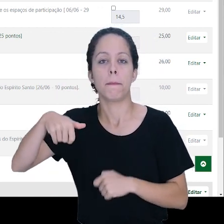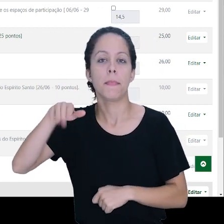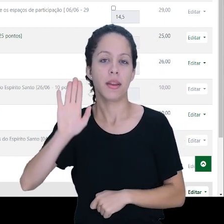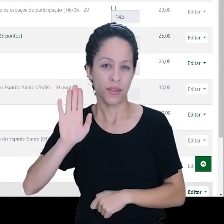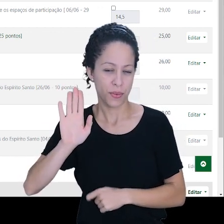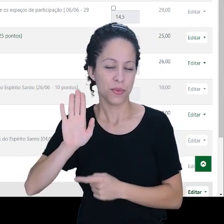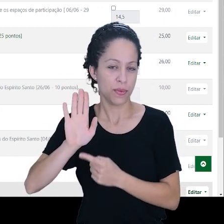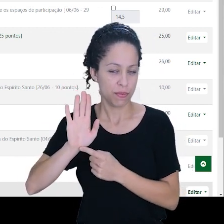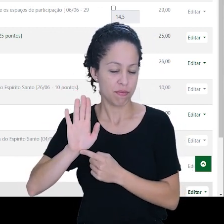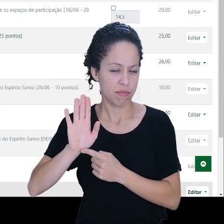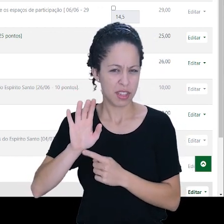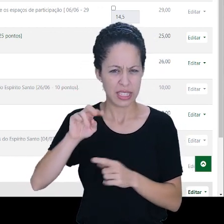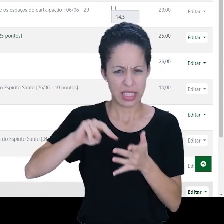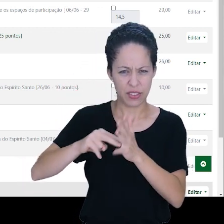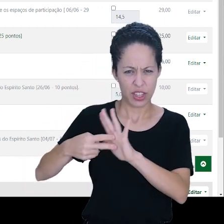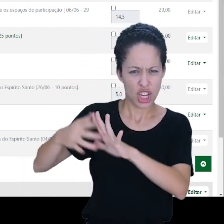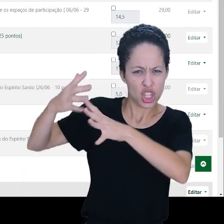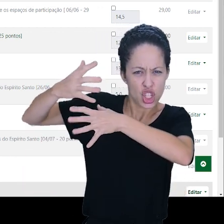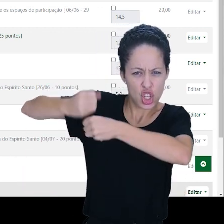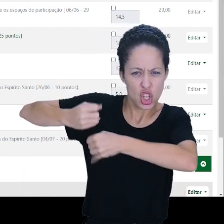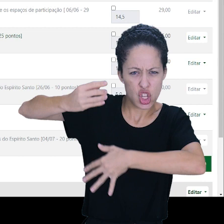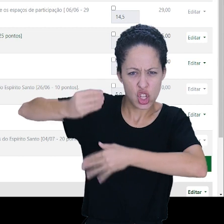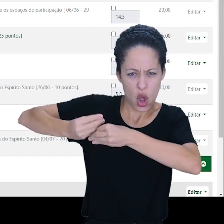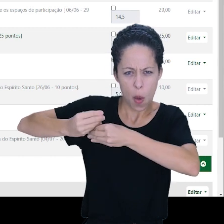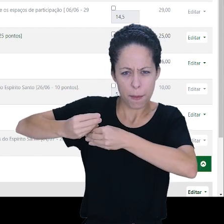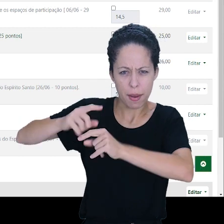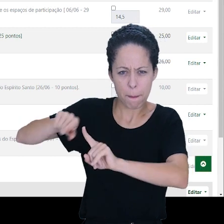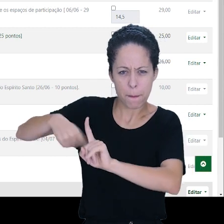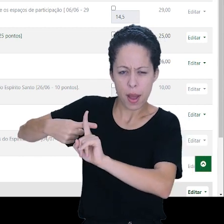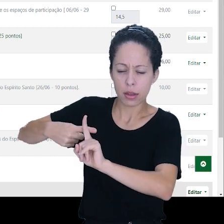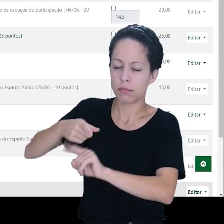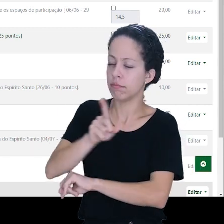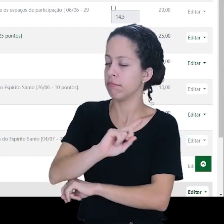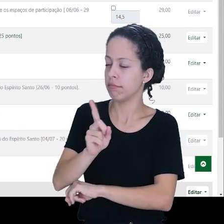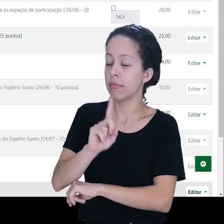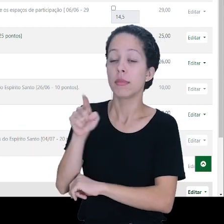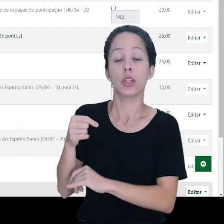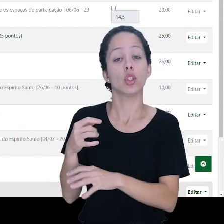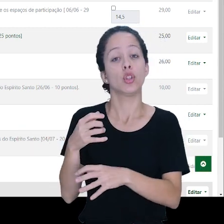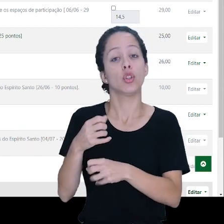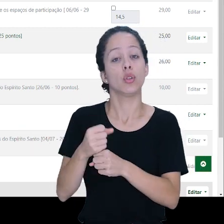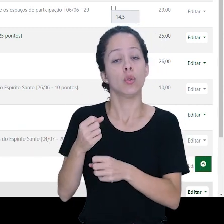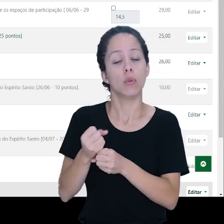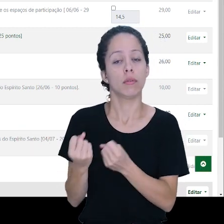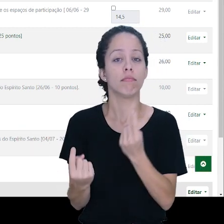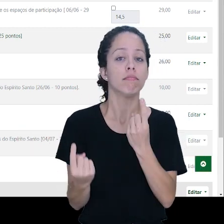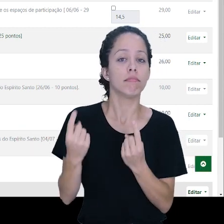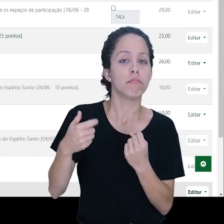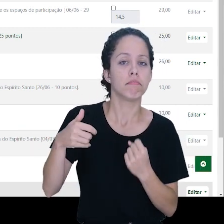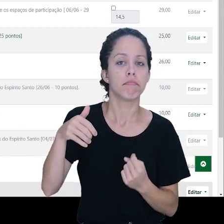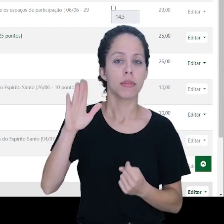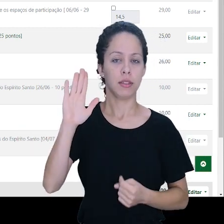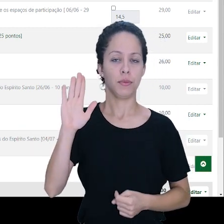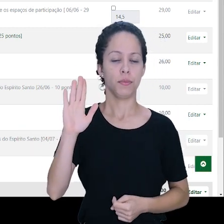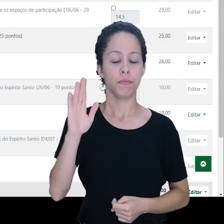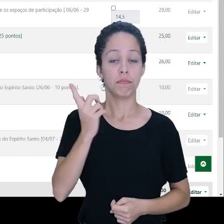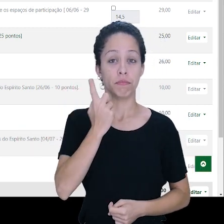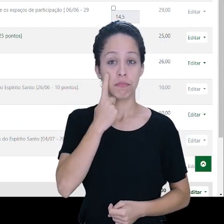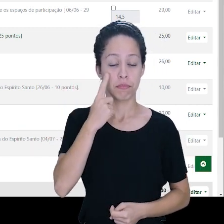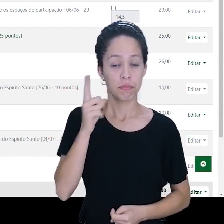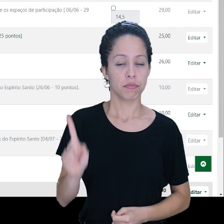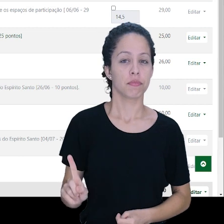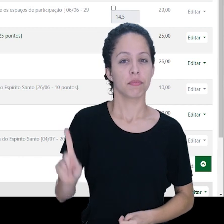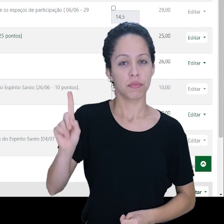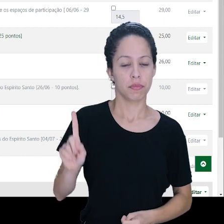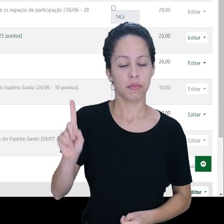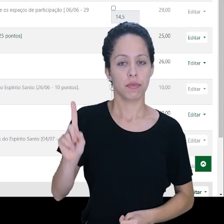Então nós vamos organizar pela maior nota beleza então aqui dentro dessa etapa